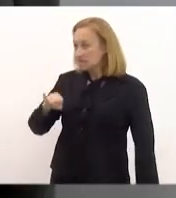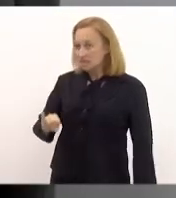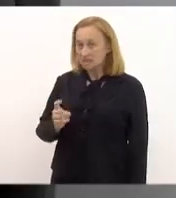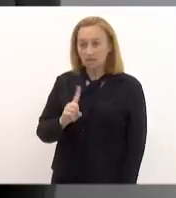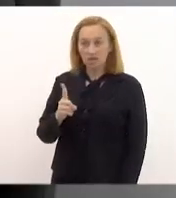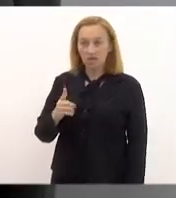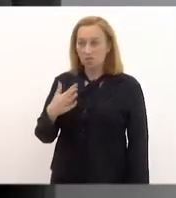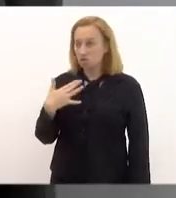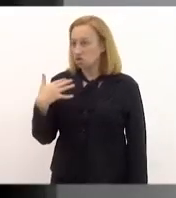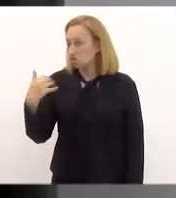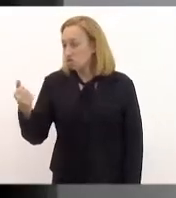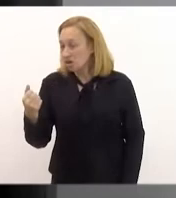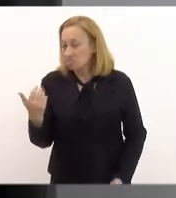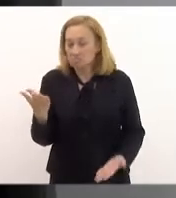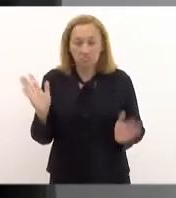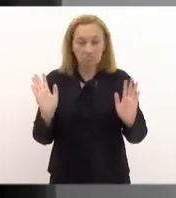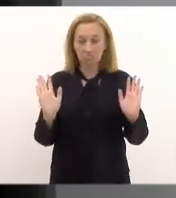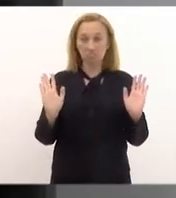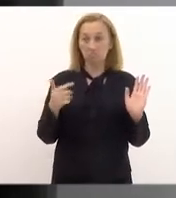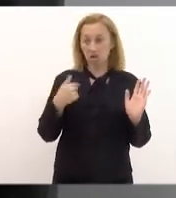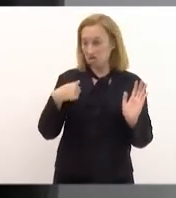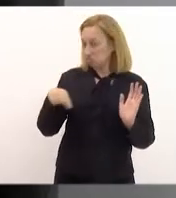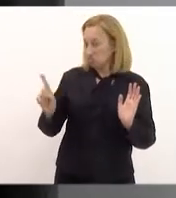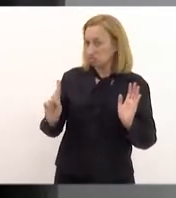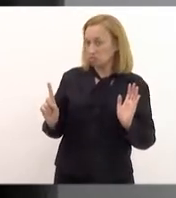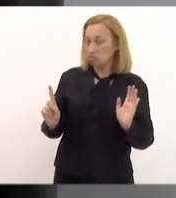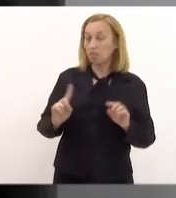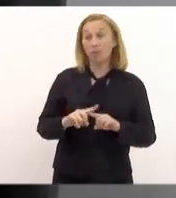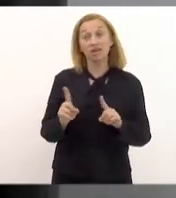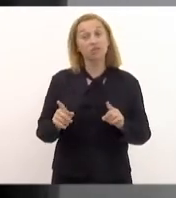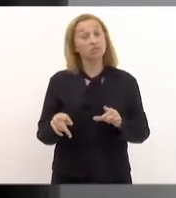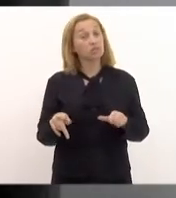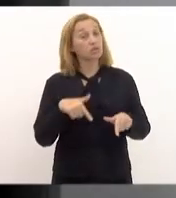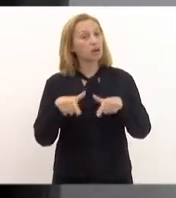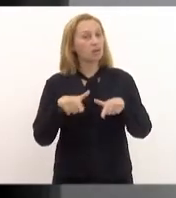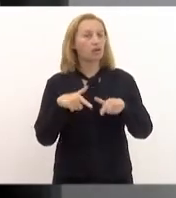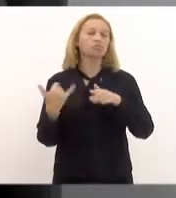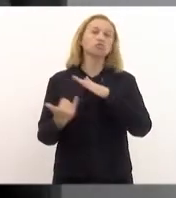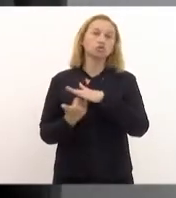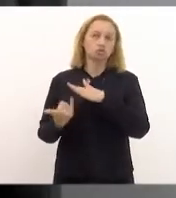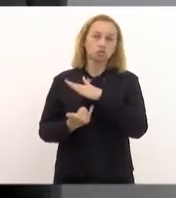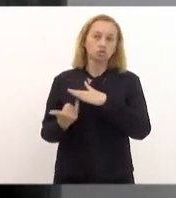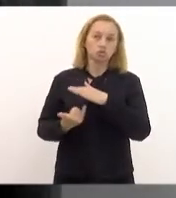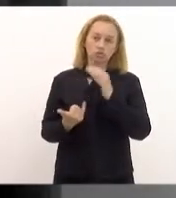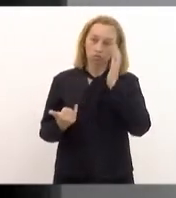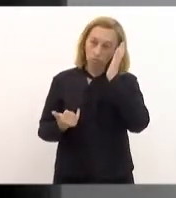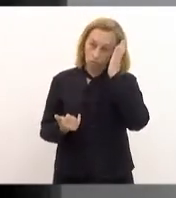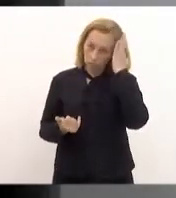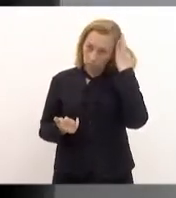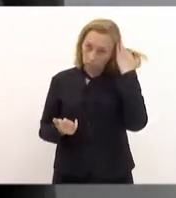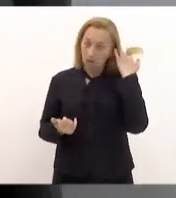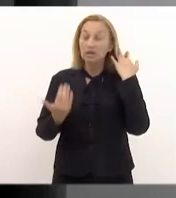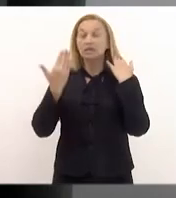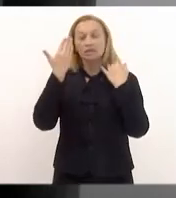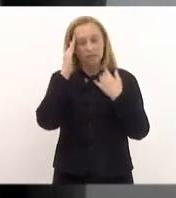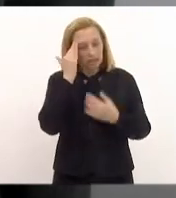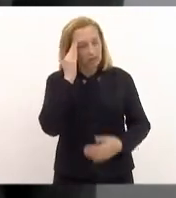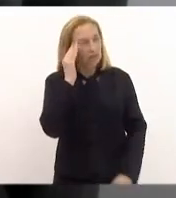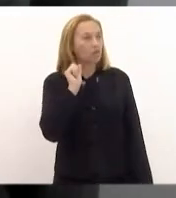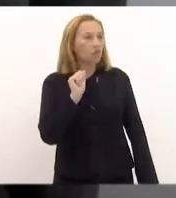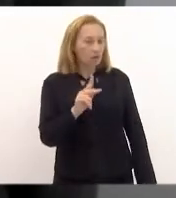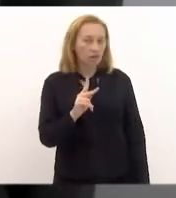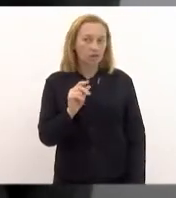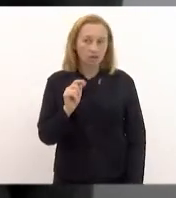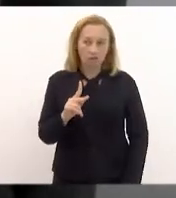o tempo passou. Mas essa é a tarefa do Instituto. Isso que eu estou querendo. Não, o senhor tem que coordenar bem. Isso. Ok. É só